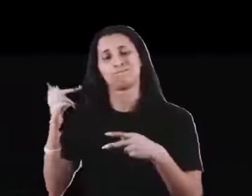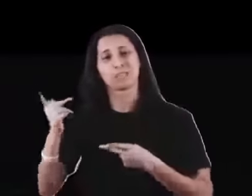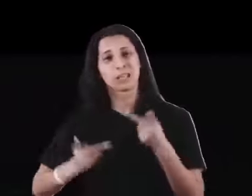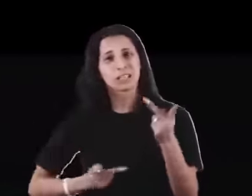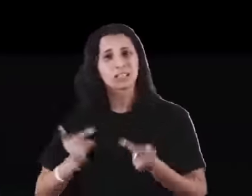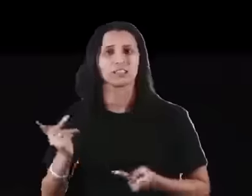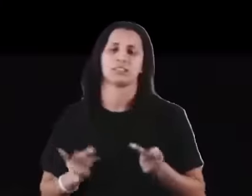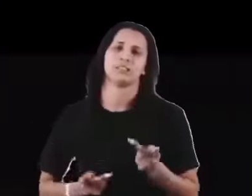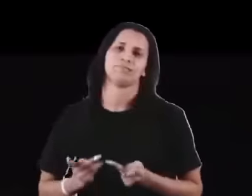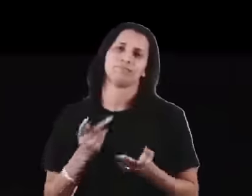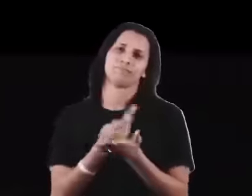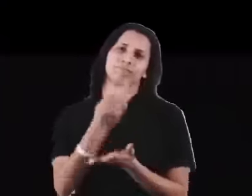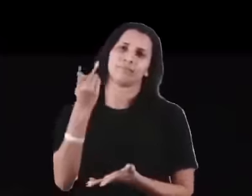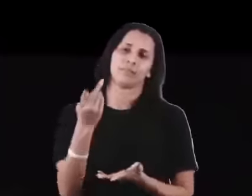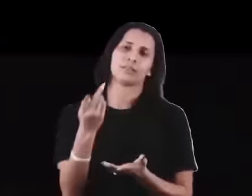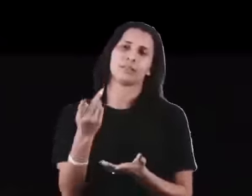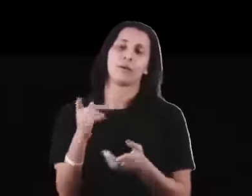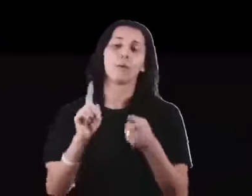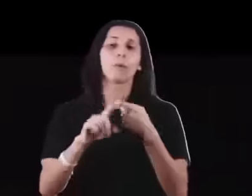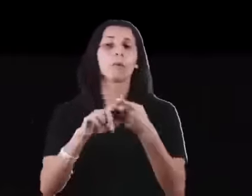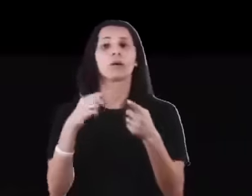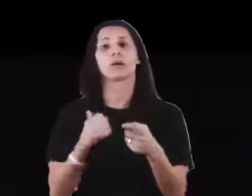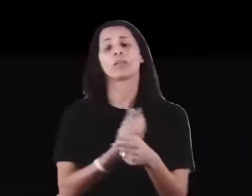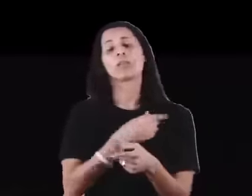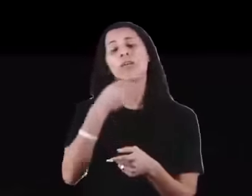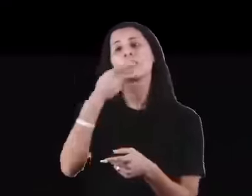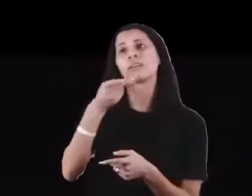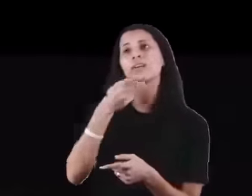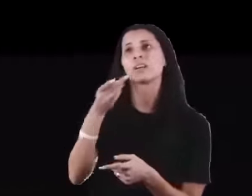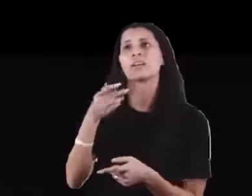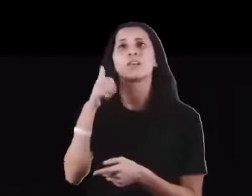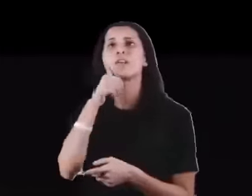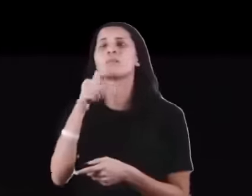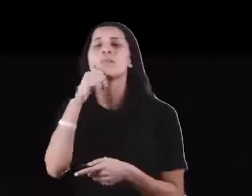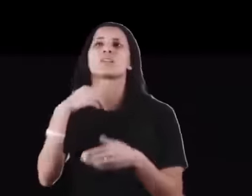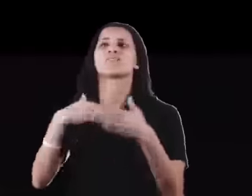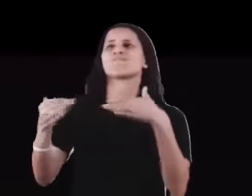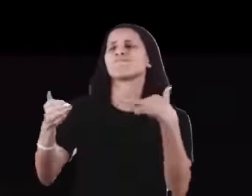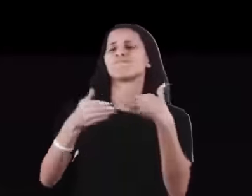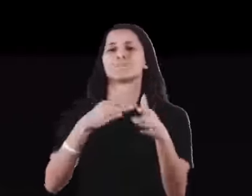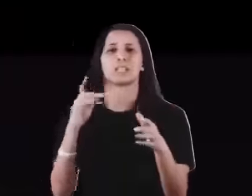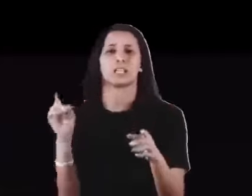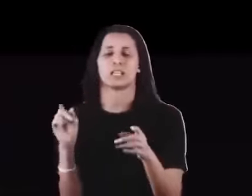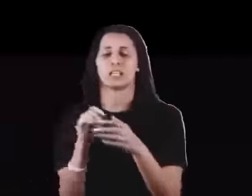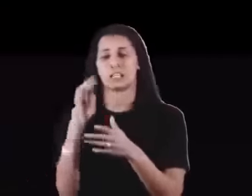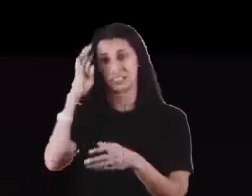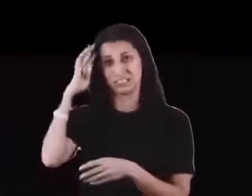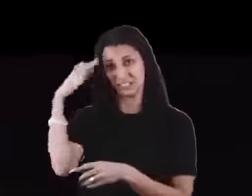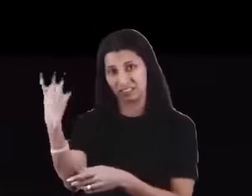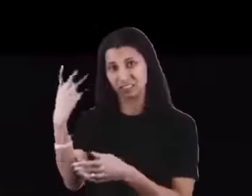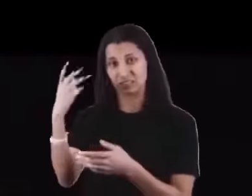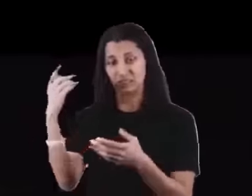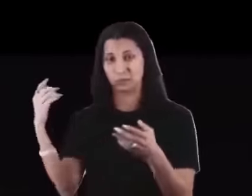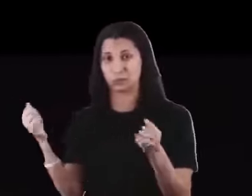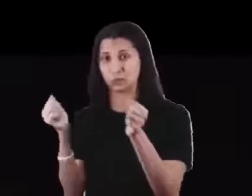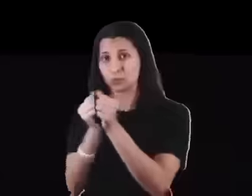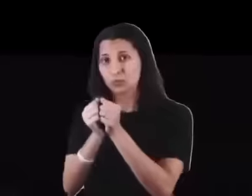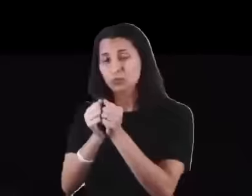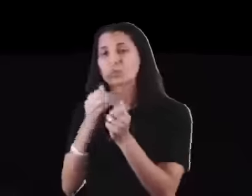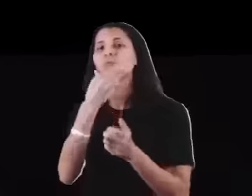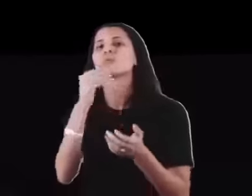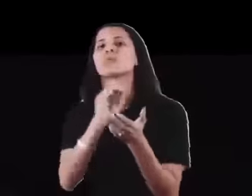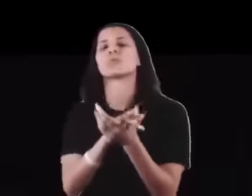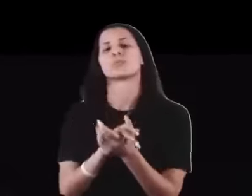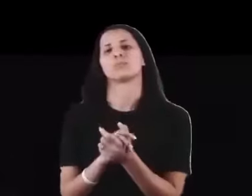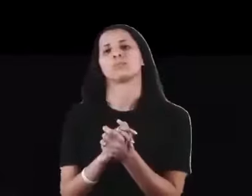porque minha gente a gente não tá falando aqui de uma mulher qualquer que resolveu se deitar com o nome em casado não a gente tá